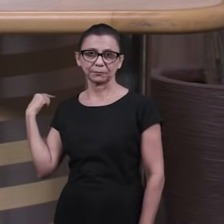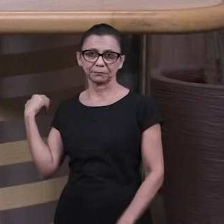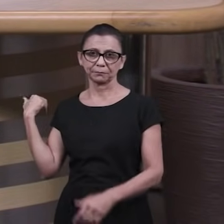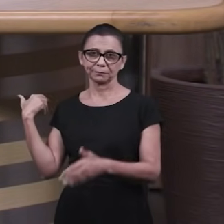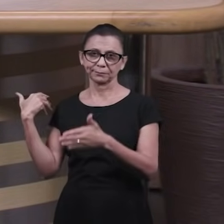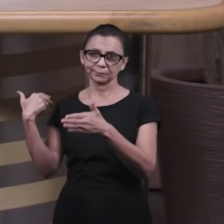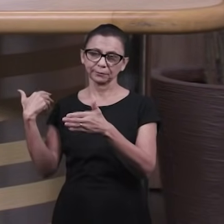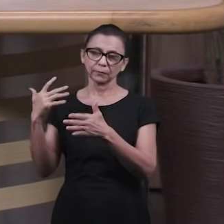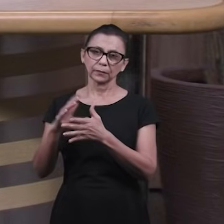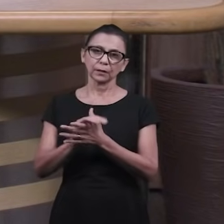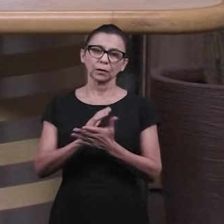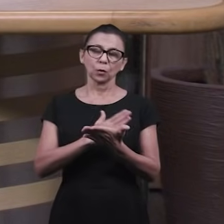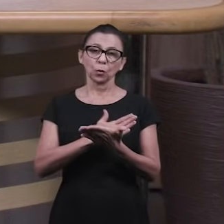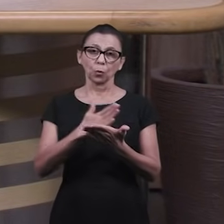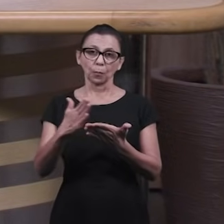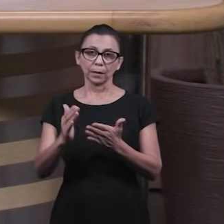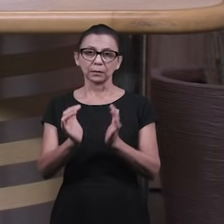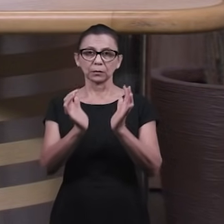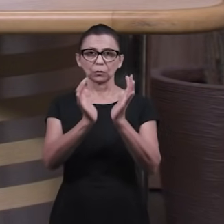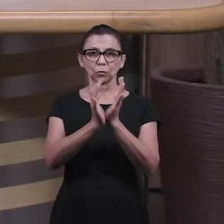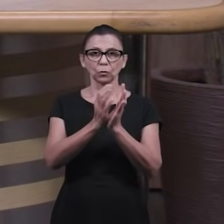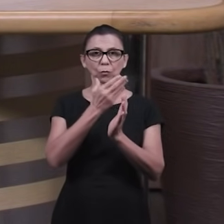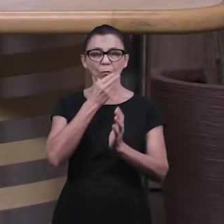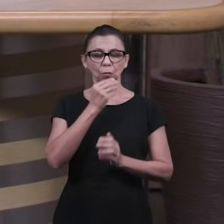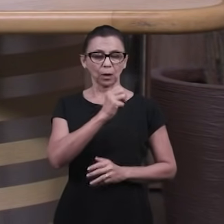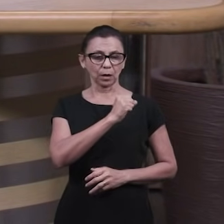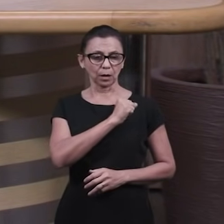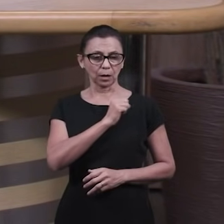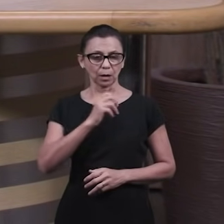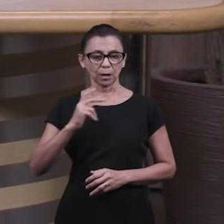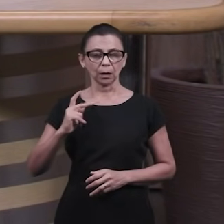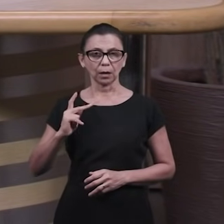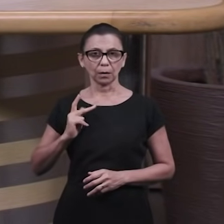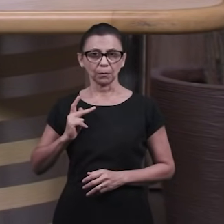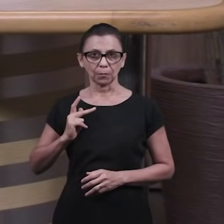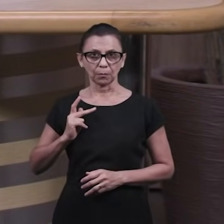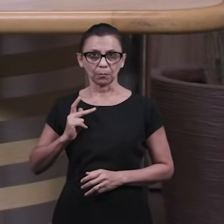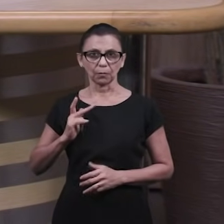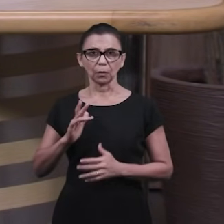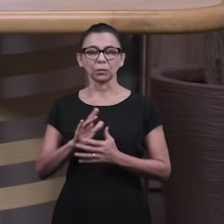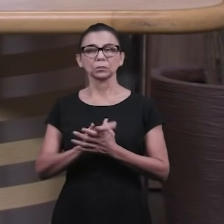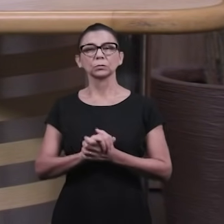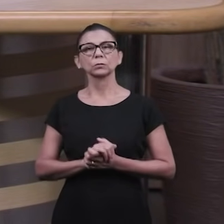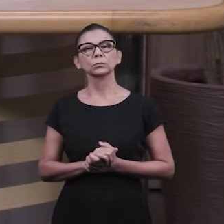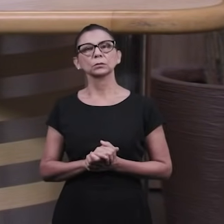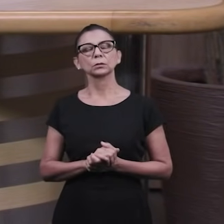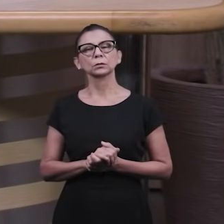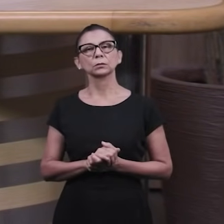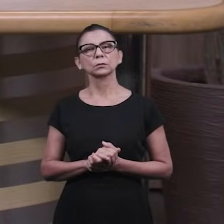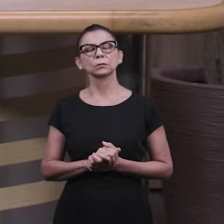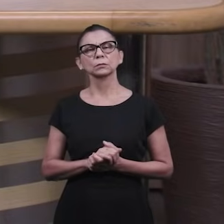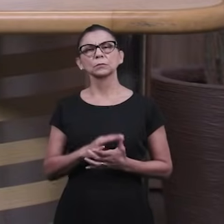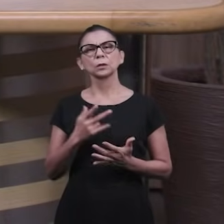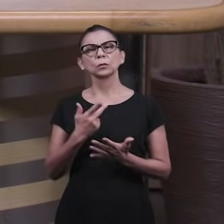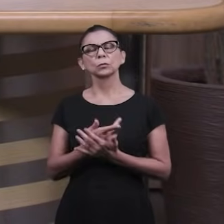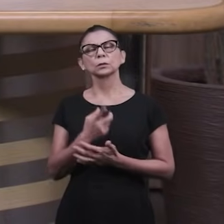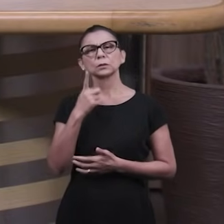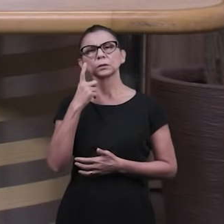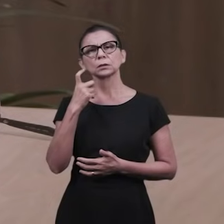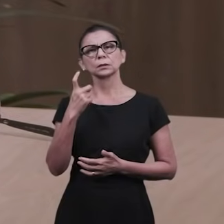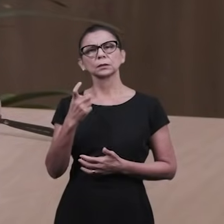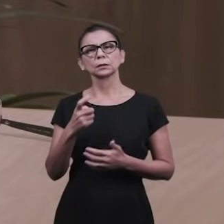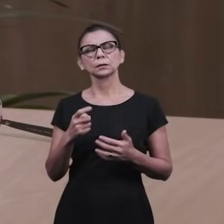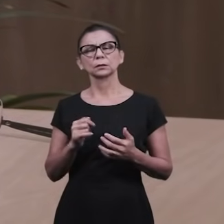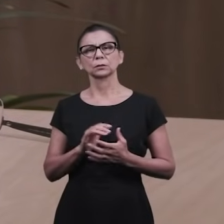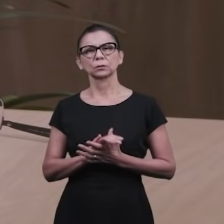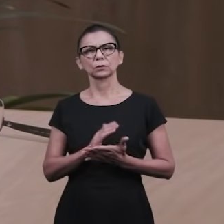começa com os apóstolos, o Matias substituiu Judas, mas aconteceu um fato muito